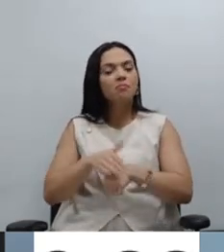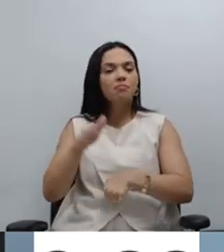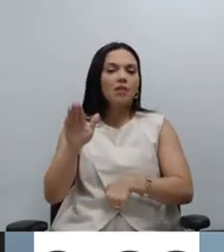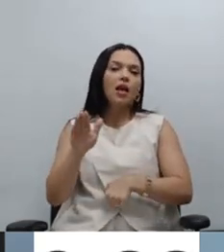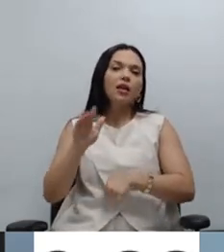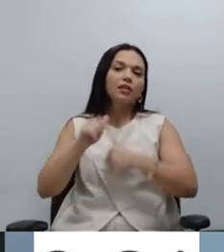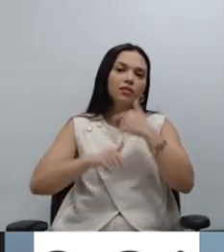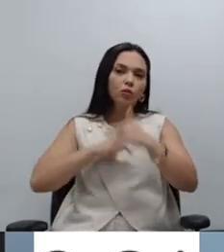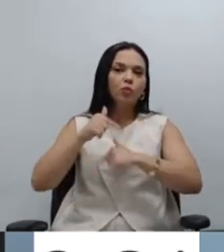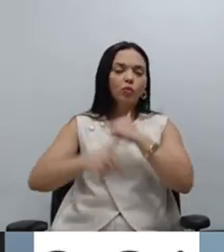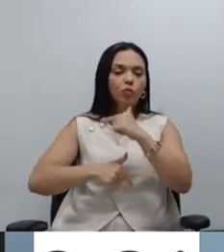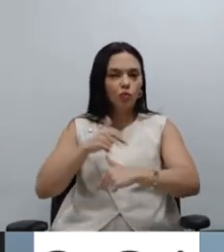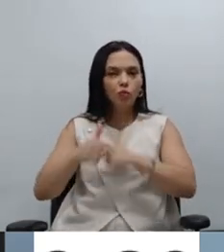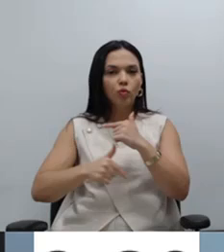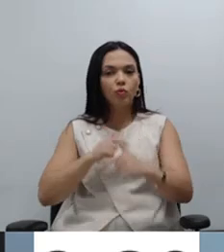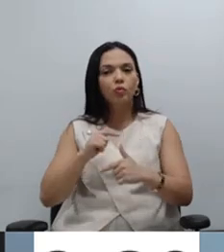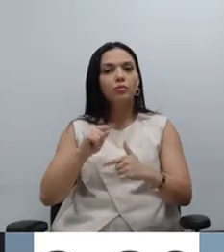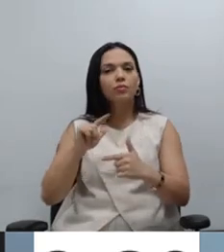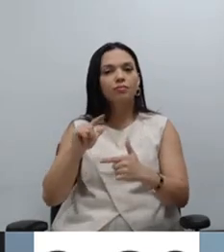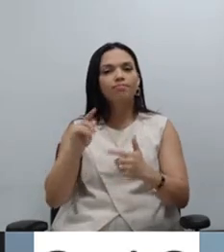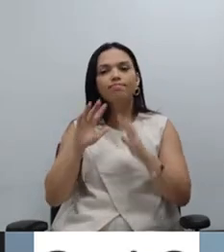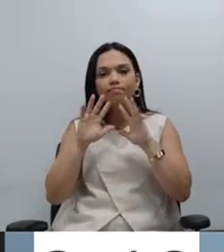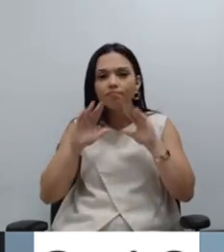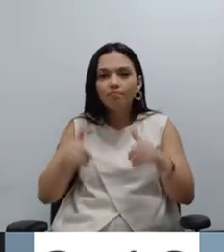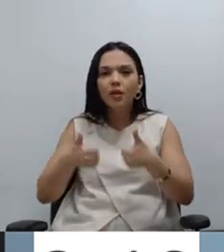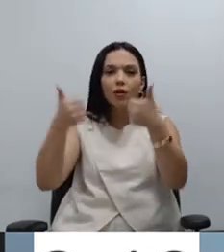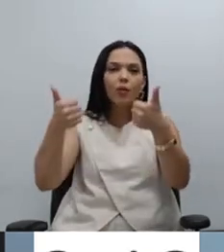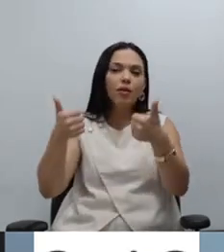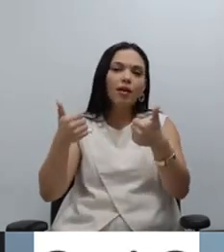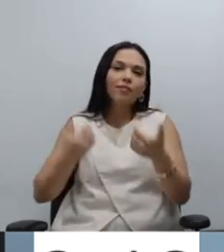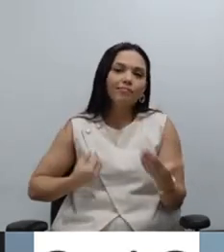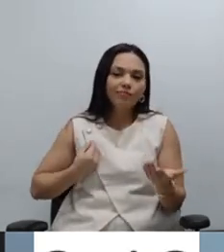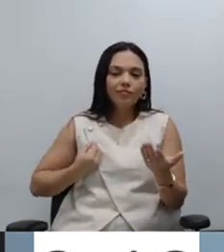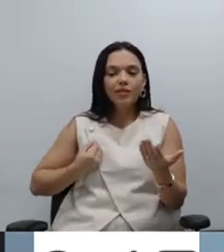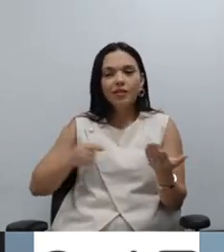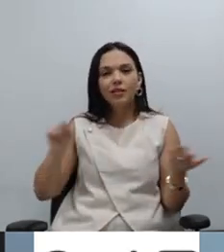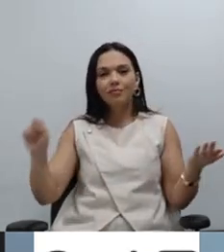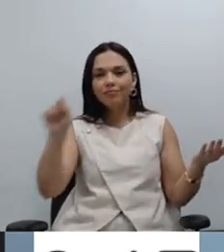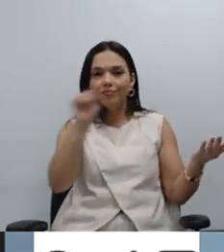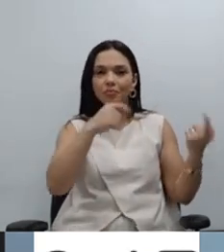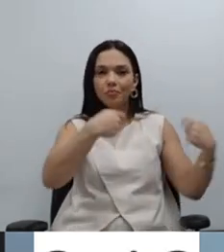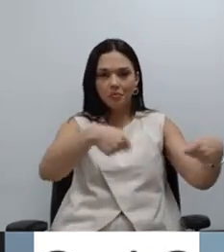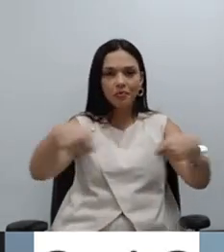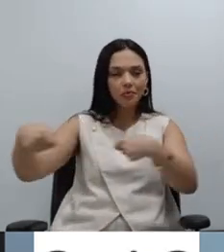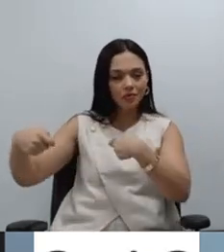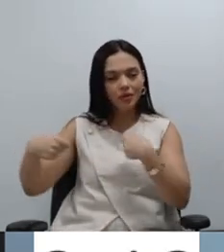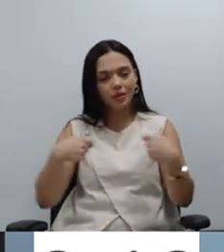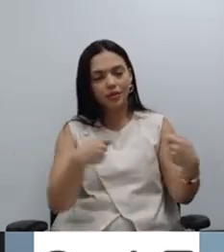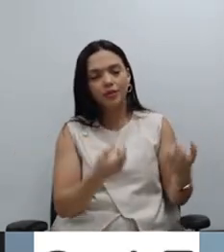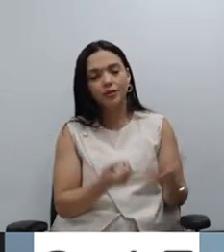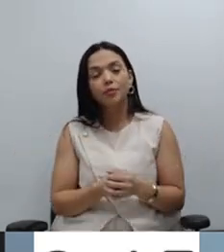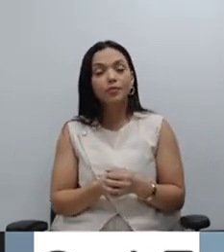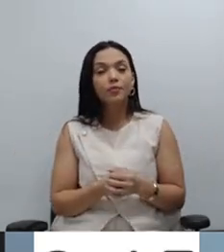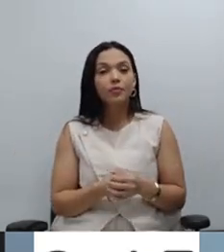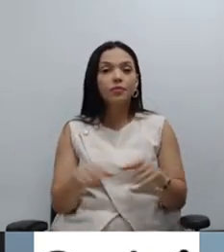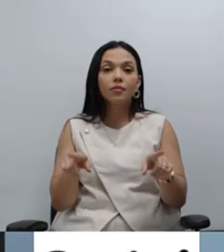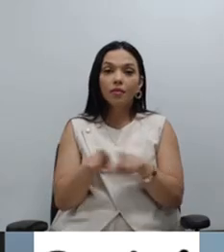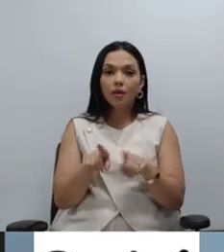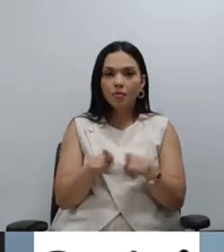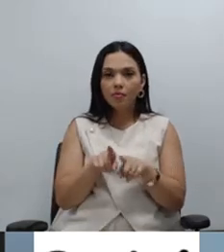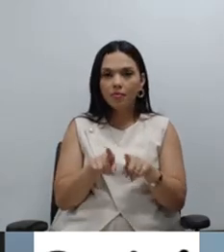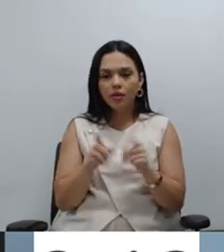da situação humana. Tenho reparado, isso é fato, tá? Que eu tenho recebido, não só agora, mas